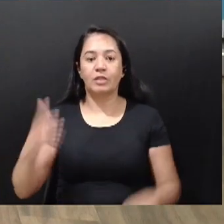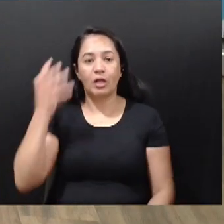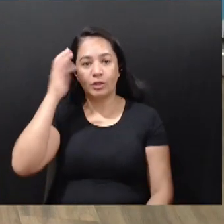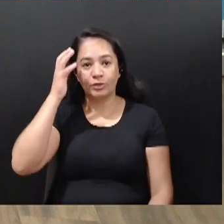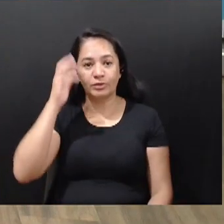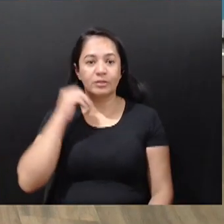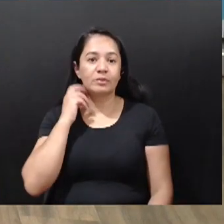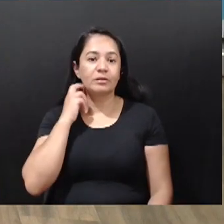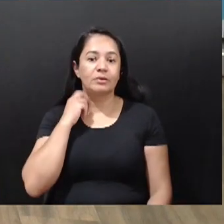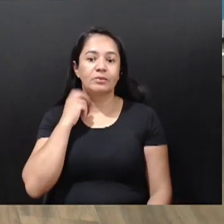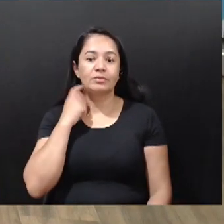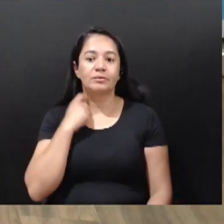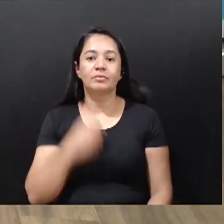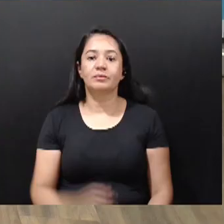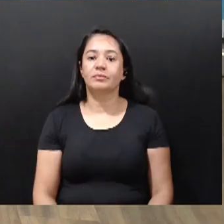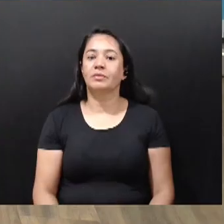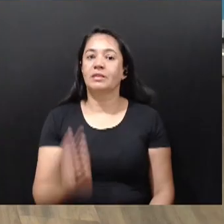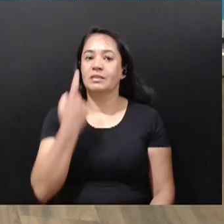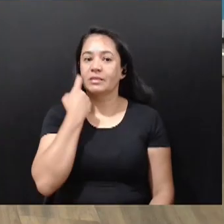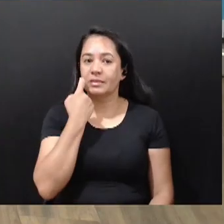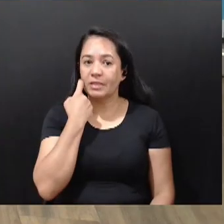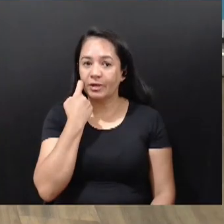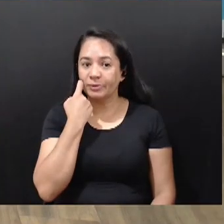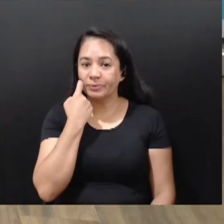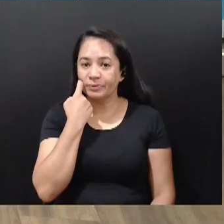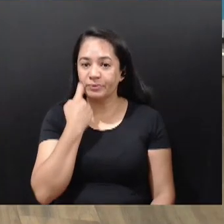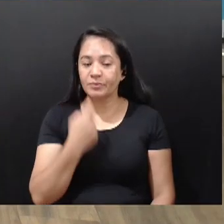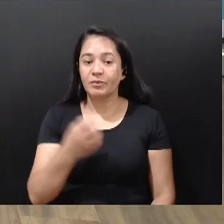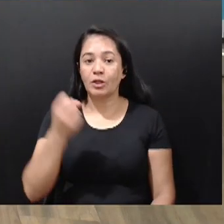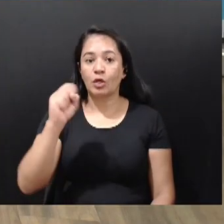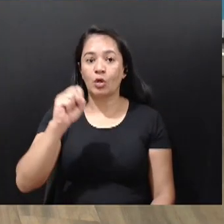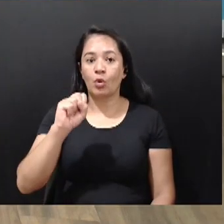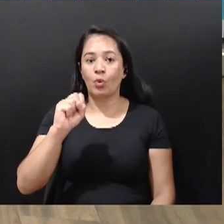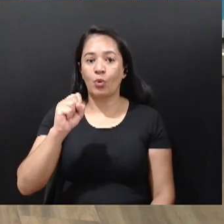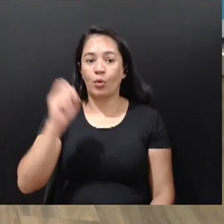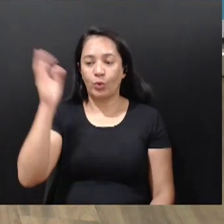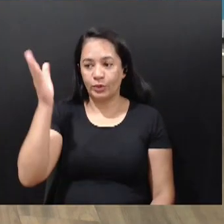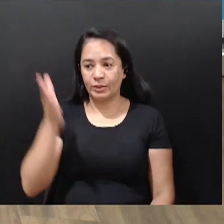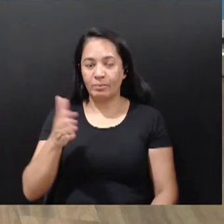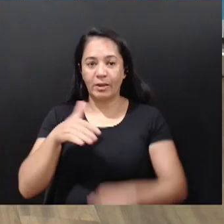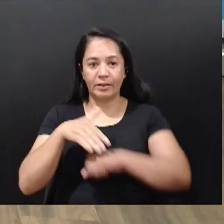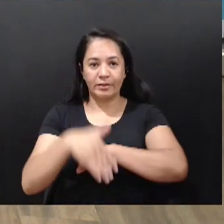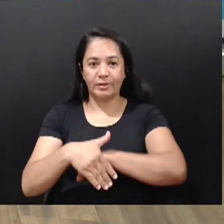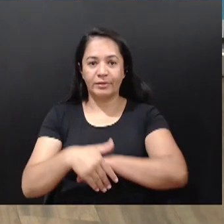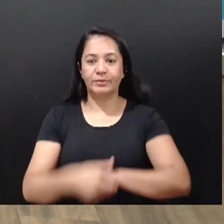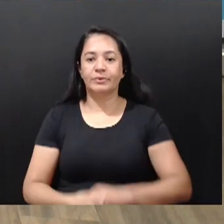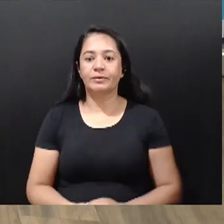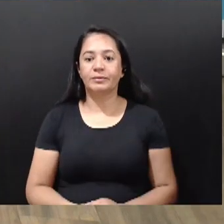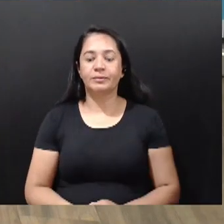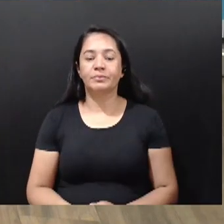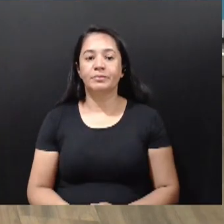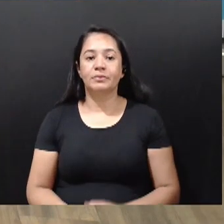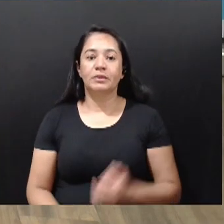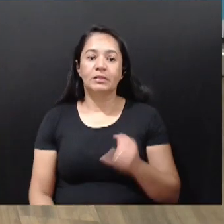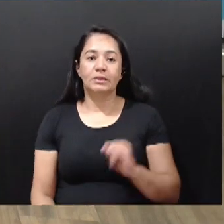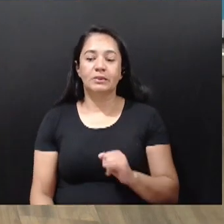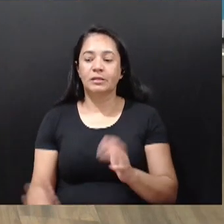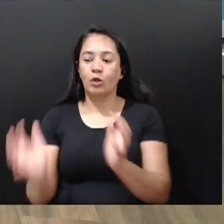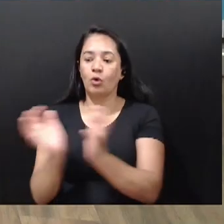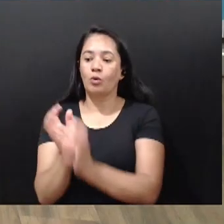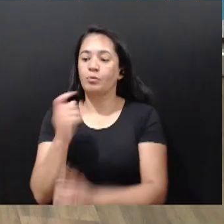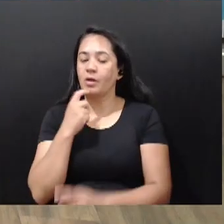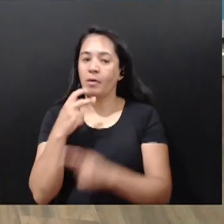portanto, nesta sexta-feira, 8h30 da noite. Lembrando, se a equipe de Campinas vencer, se o vôlei Renata